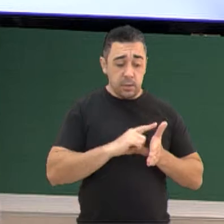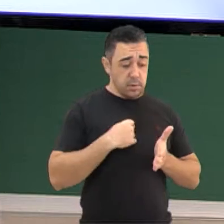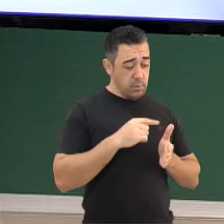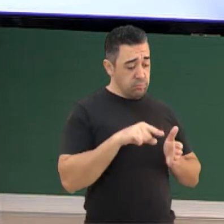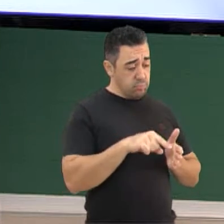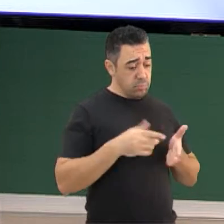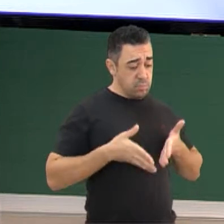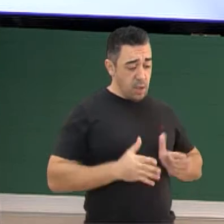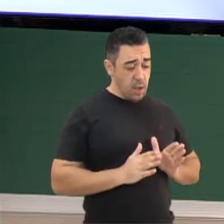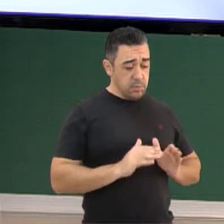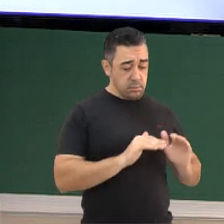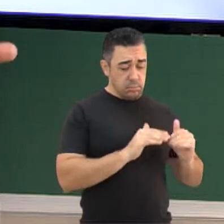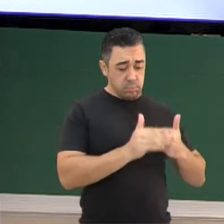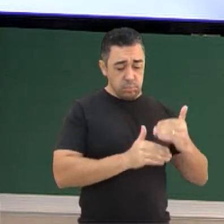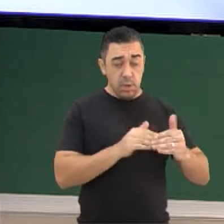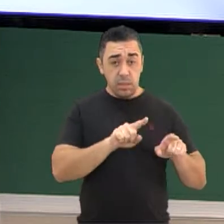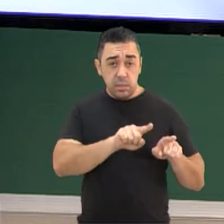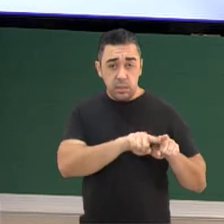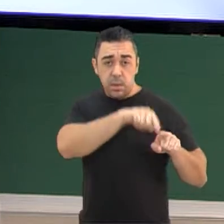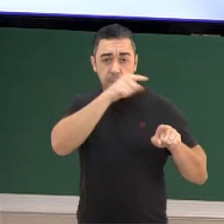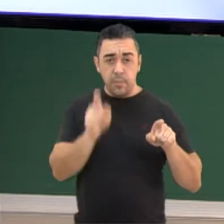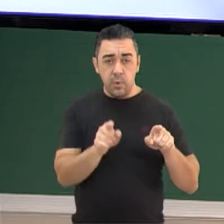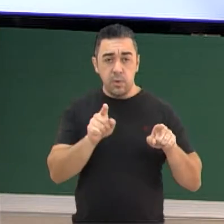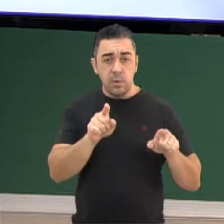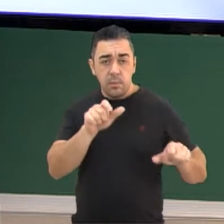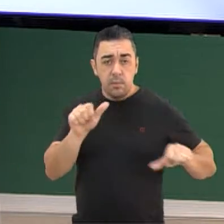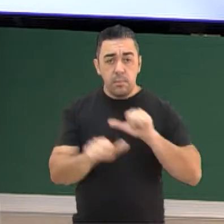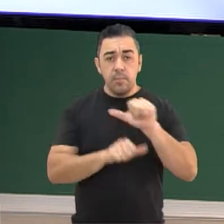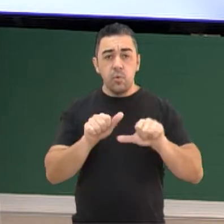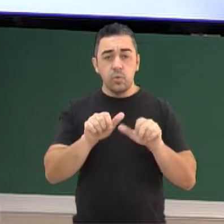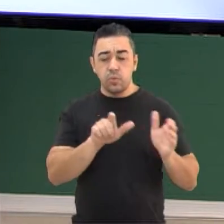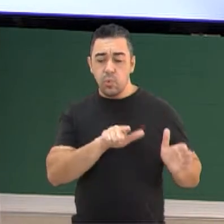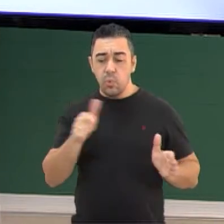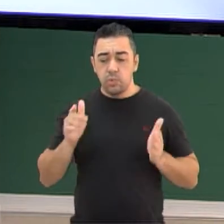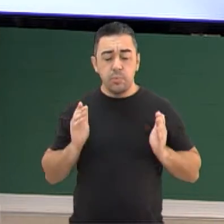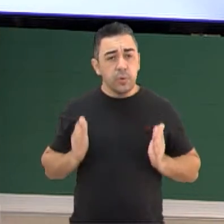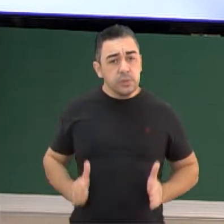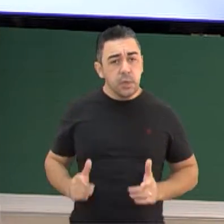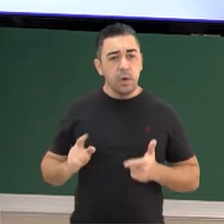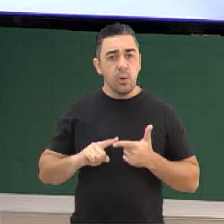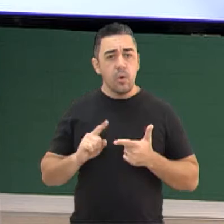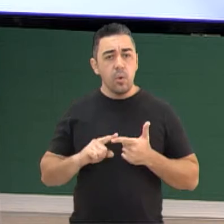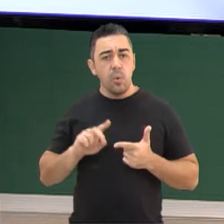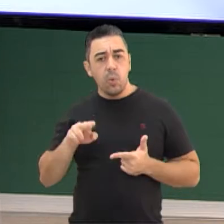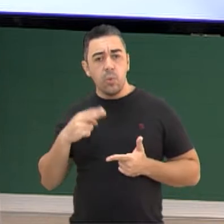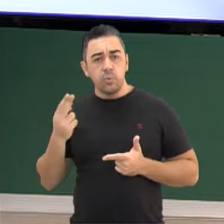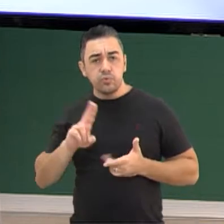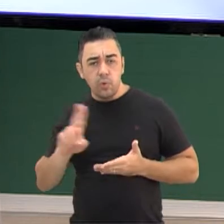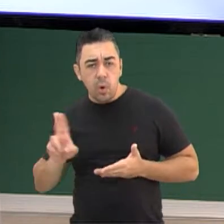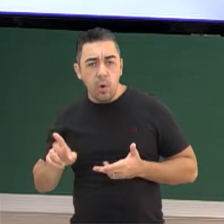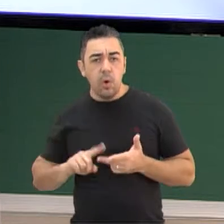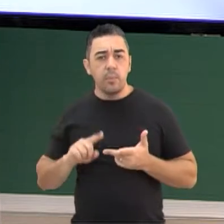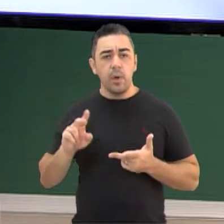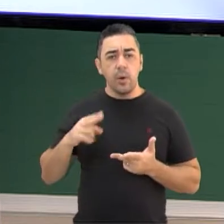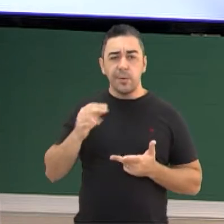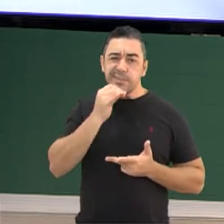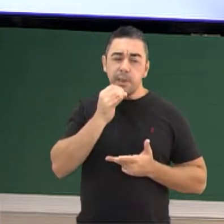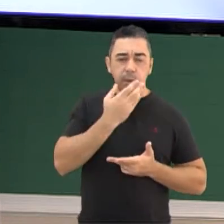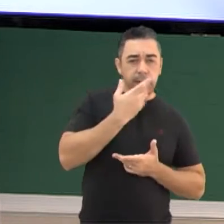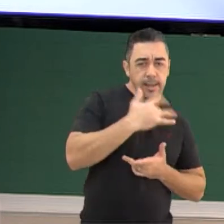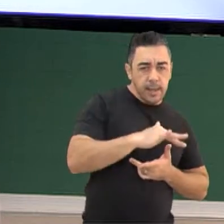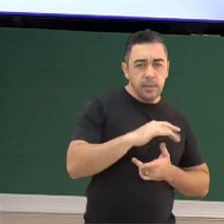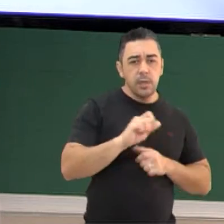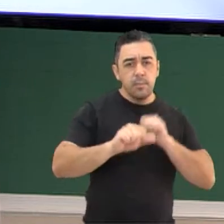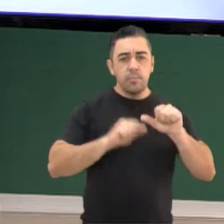coisa, depois do ritual você passa a assumir ou outra identidade, ou outro nome, ou outra posição dentro